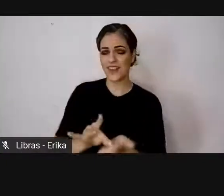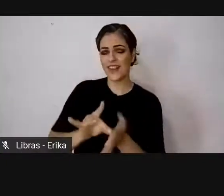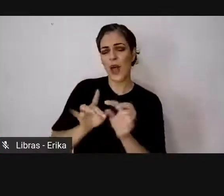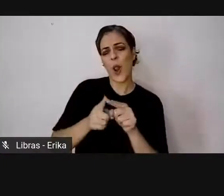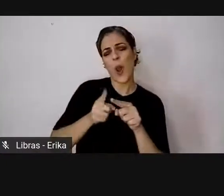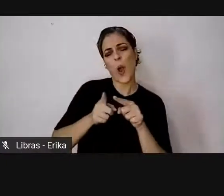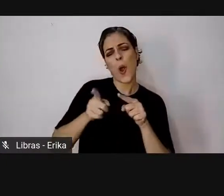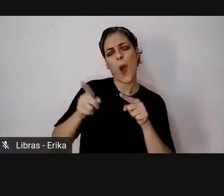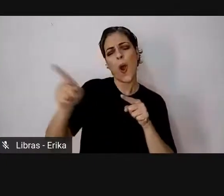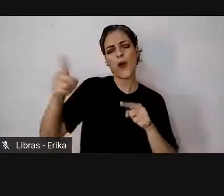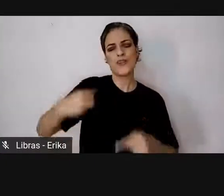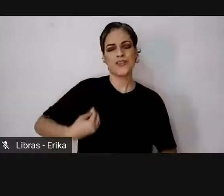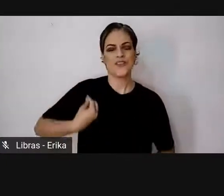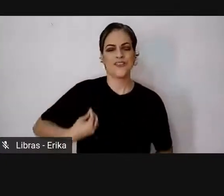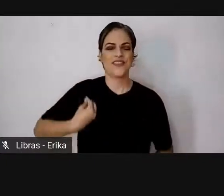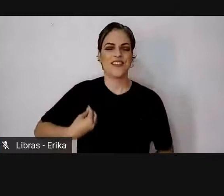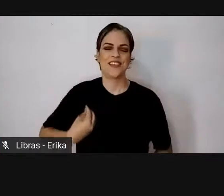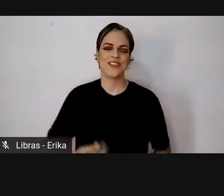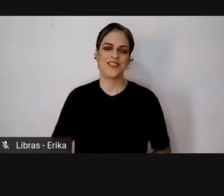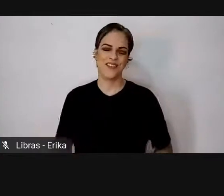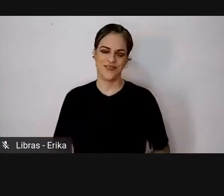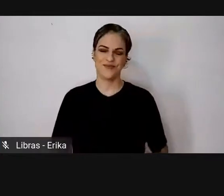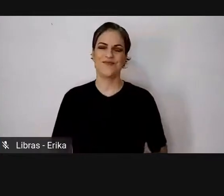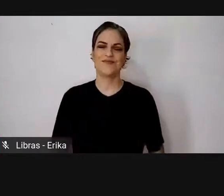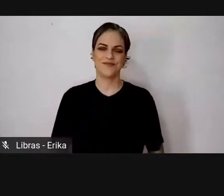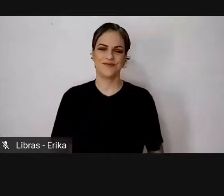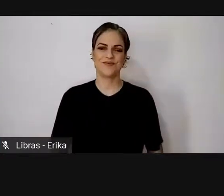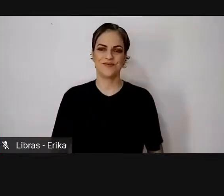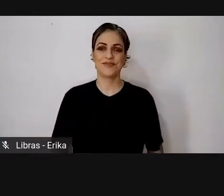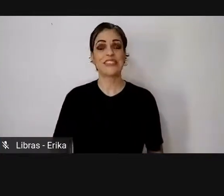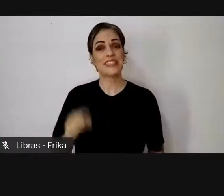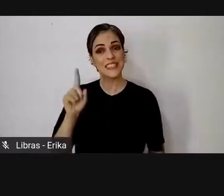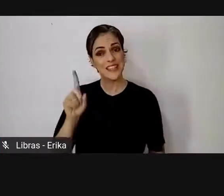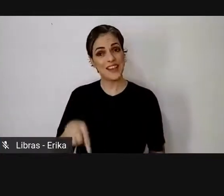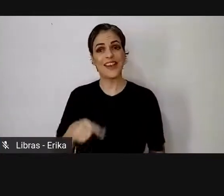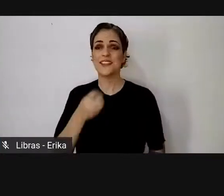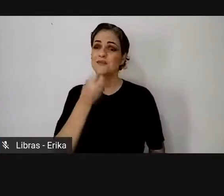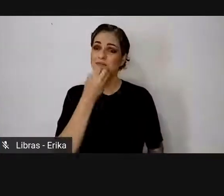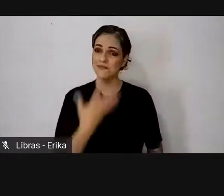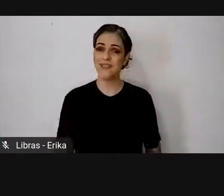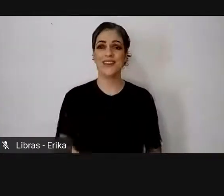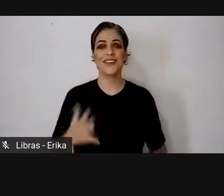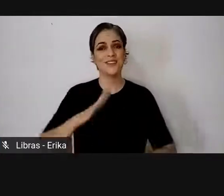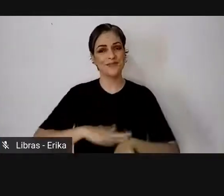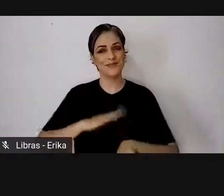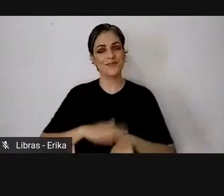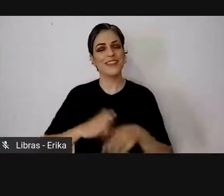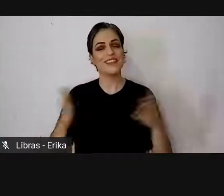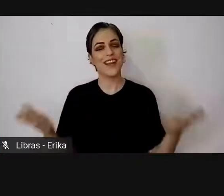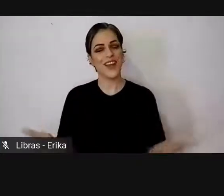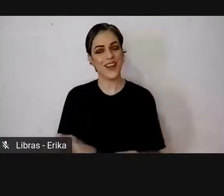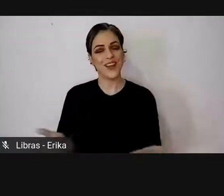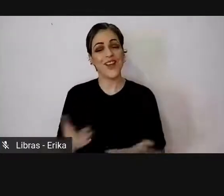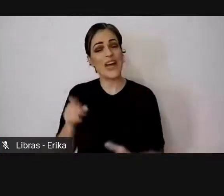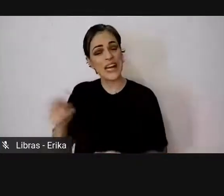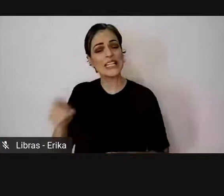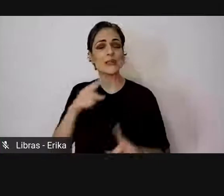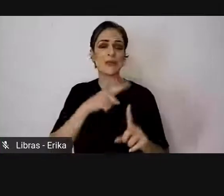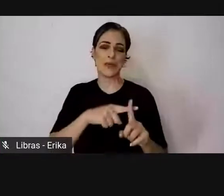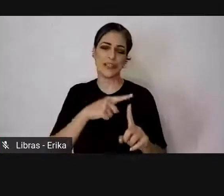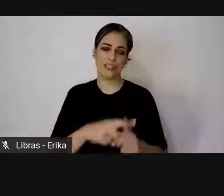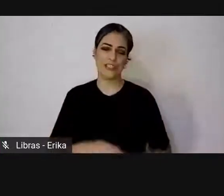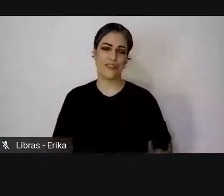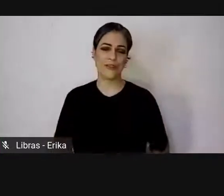das virtudes desse momento que estamos vivendo, né? O mundo encolheu suas fronteiras.